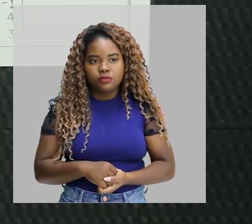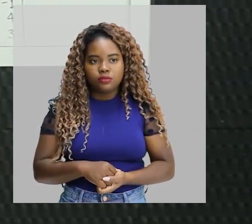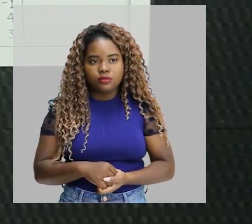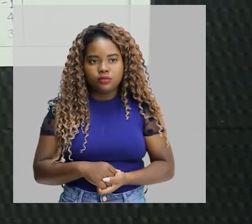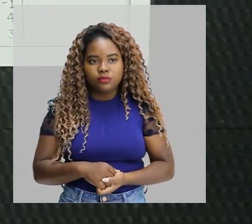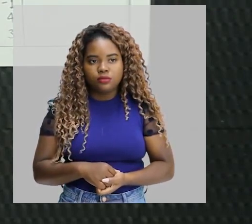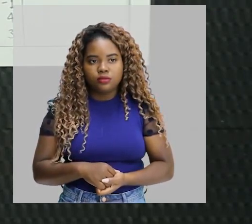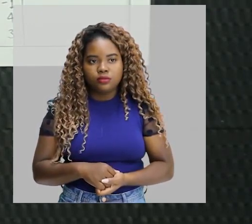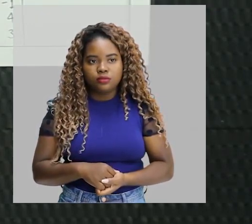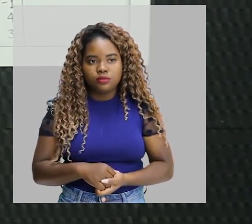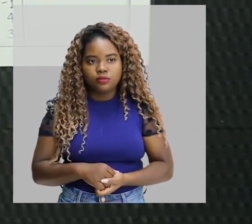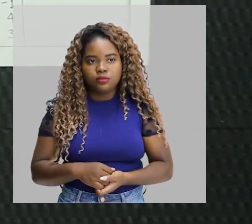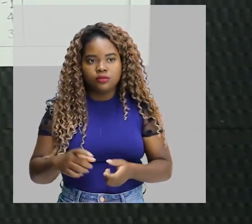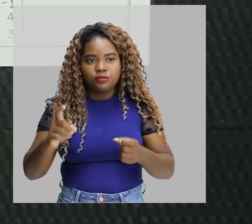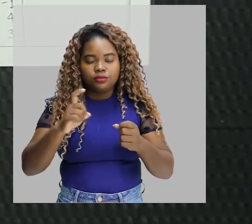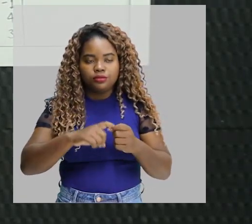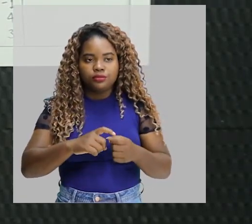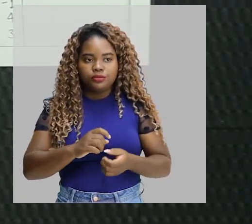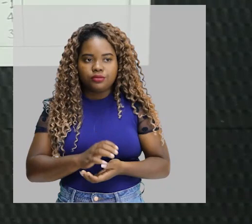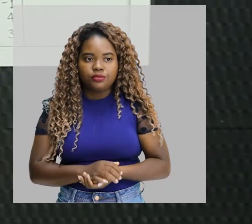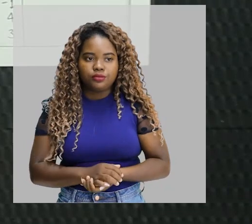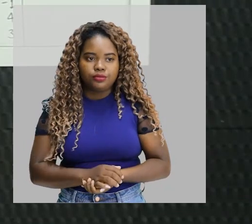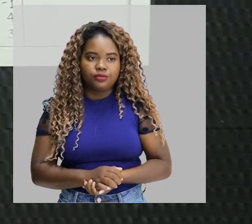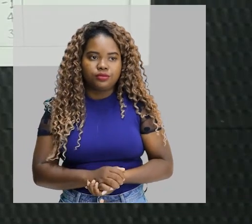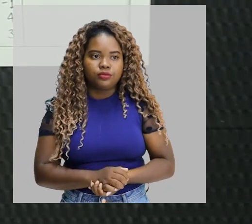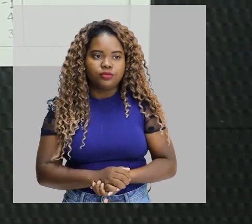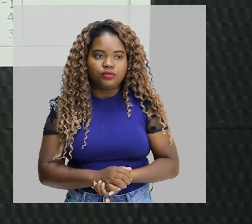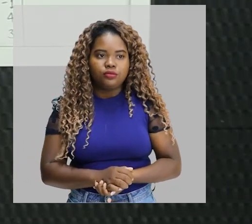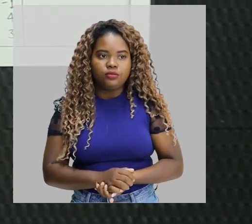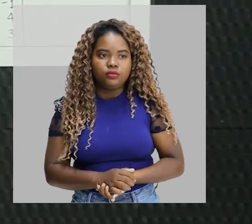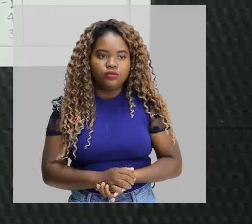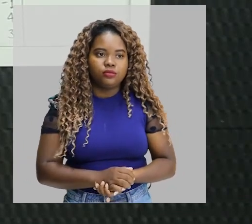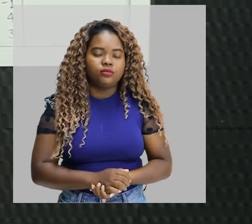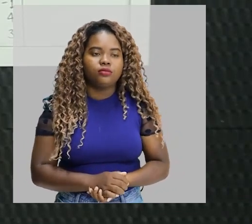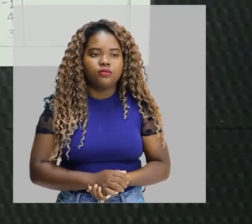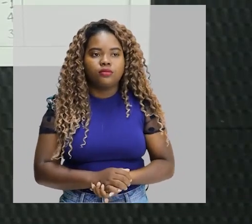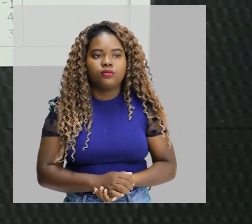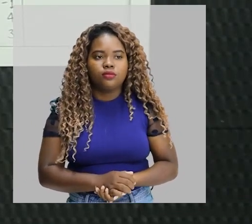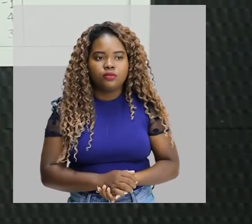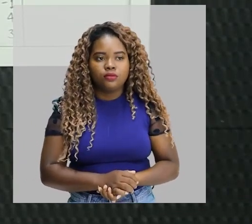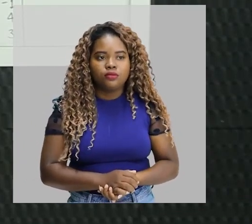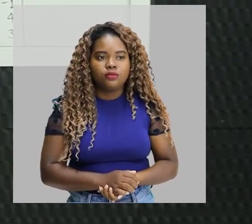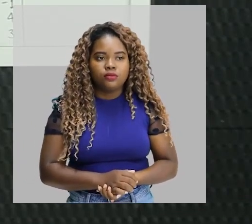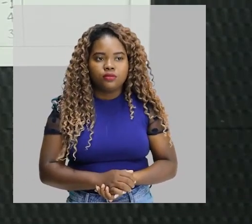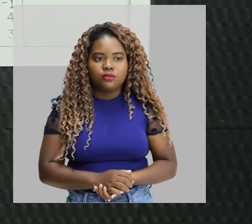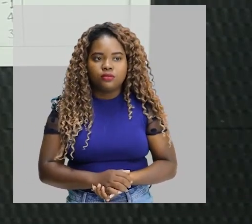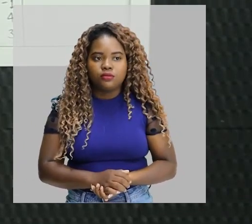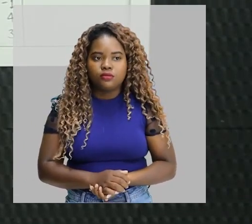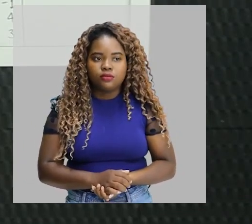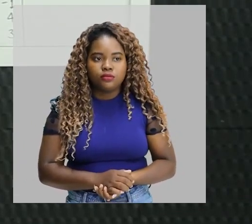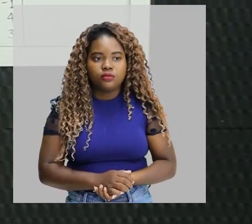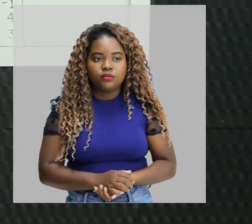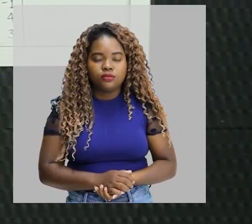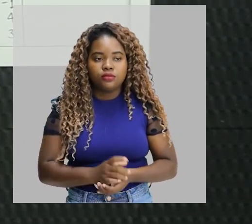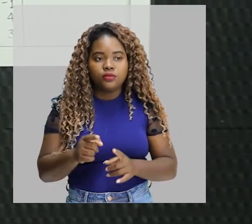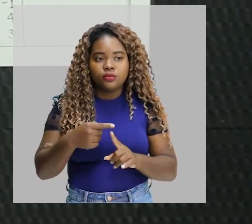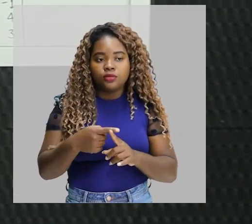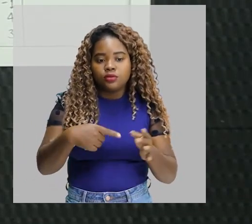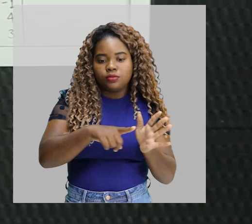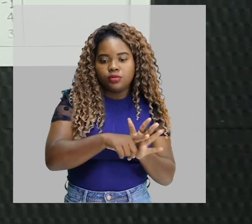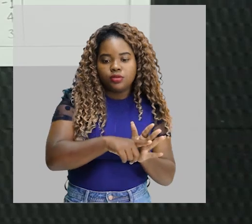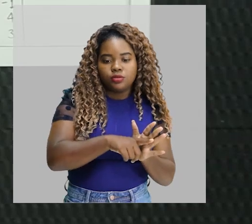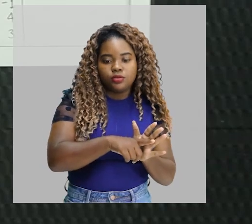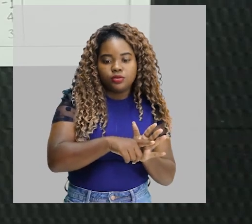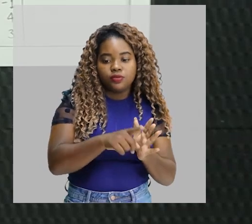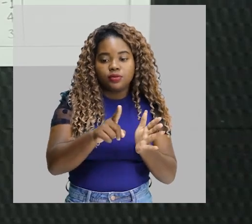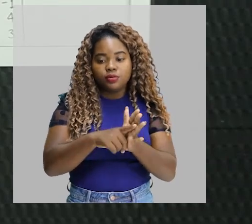agora na volta que acontece aqui três vezes quatro da 12 12 vezes 1 dá 12 positivo com menos